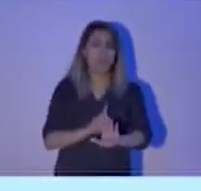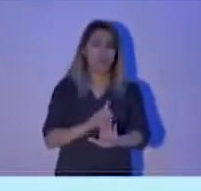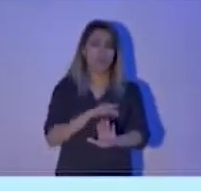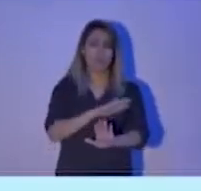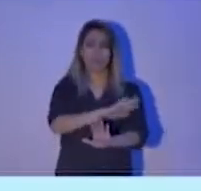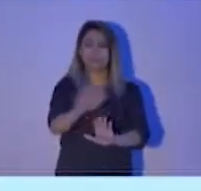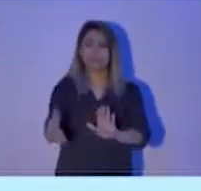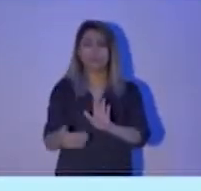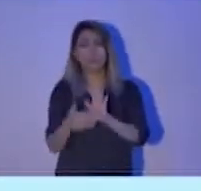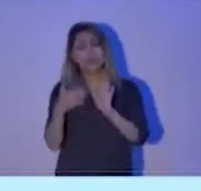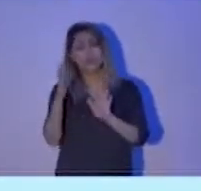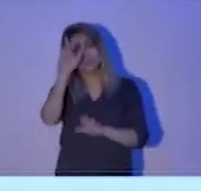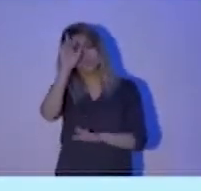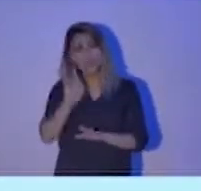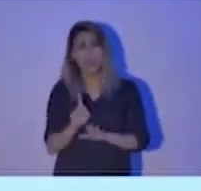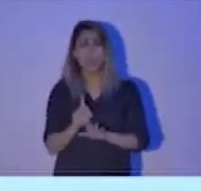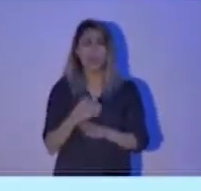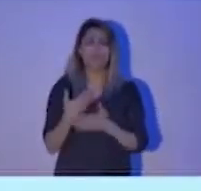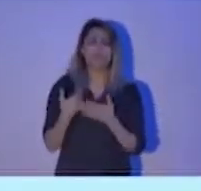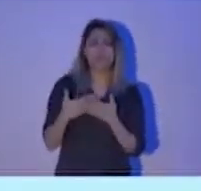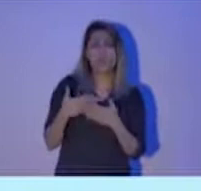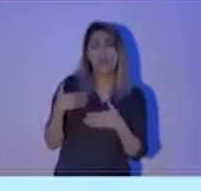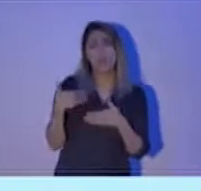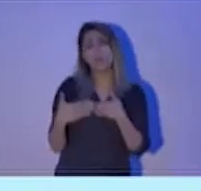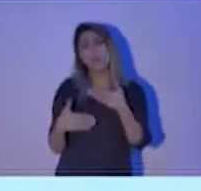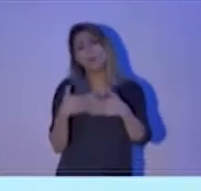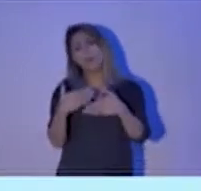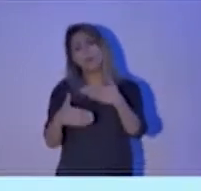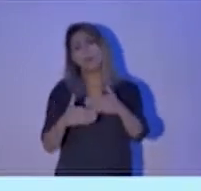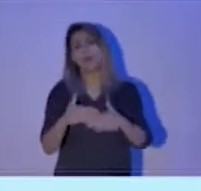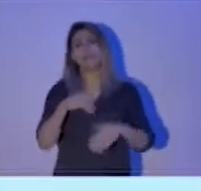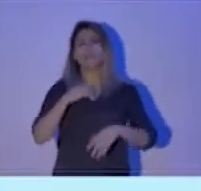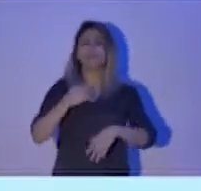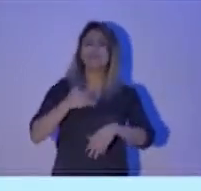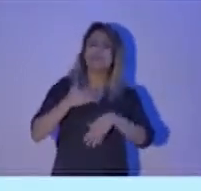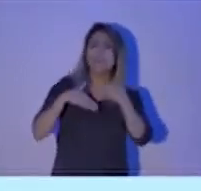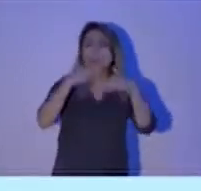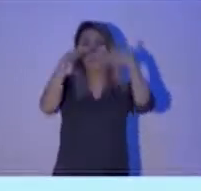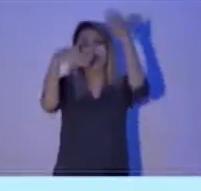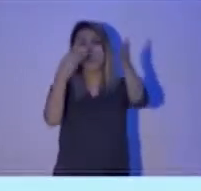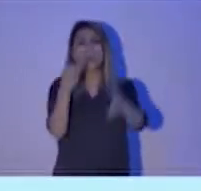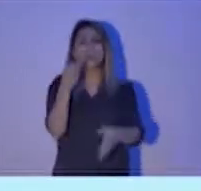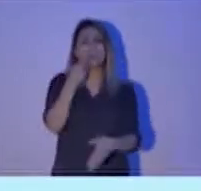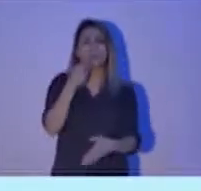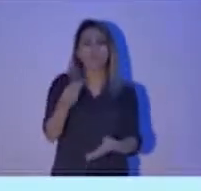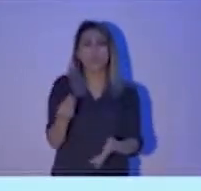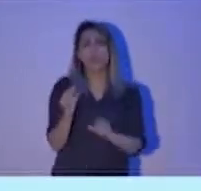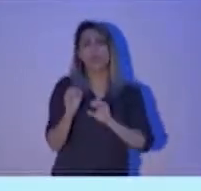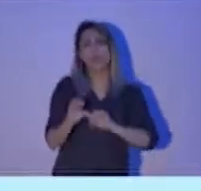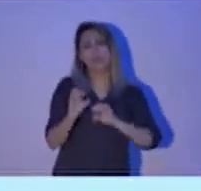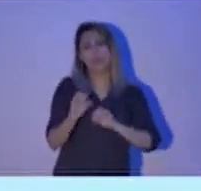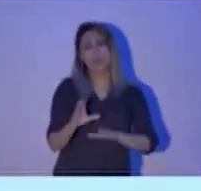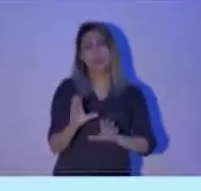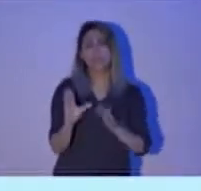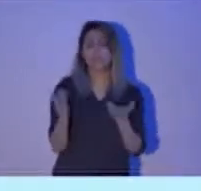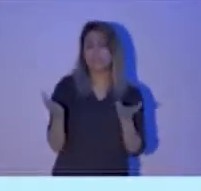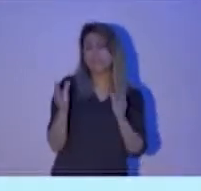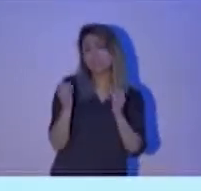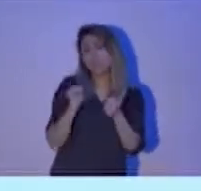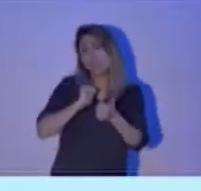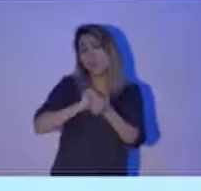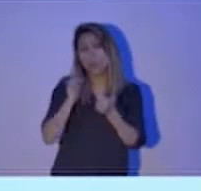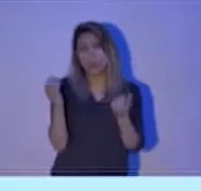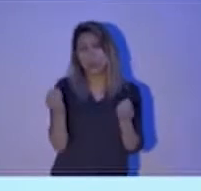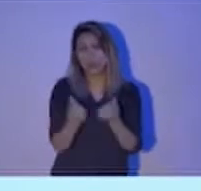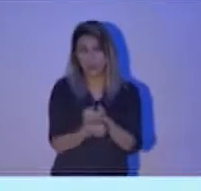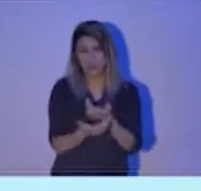estudantes brasileiros. Que todos possam ter as mesmas oportunidades de estar tendo uma educação de qualidade. E a melhor forma